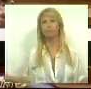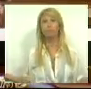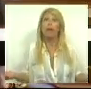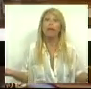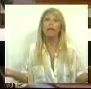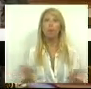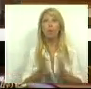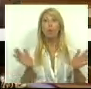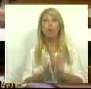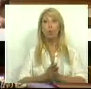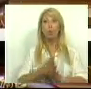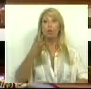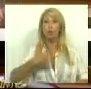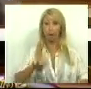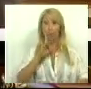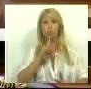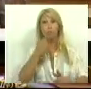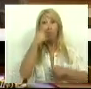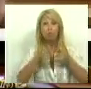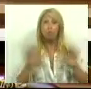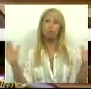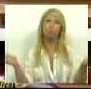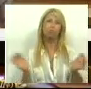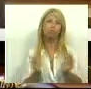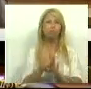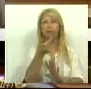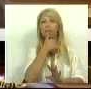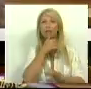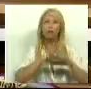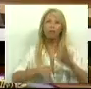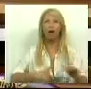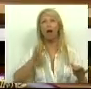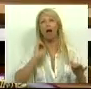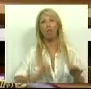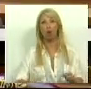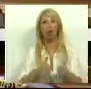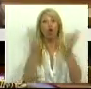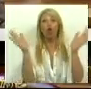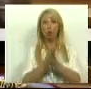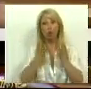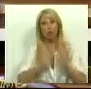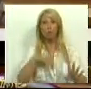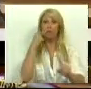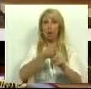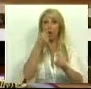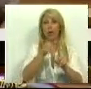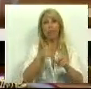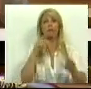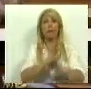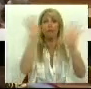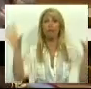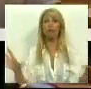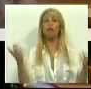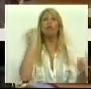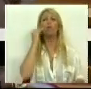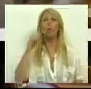todos queremos que cada vez menos pessoas façam essa opção do aborto, todos temos que lutar para isso. É evidente. E como é que